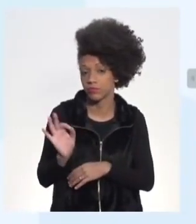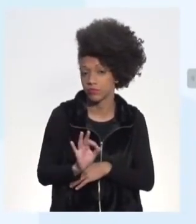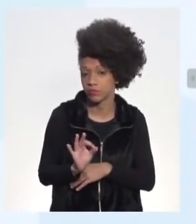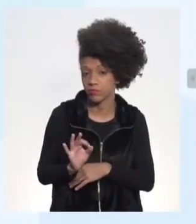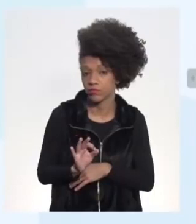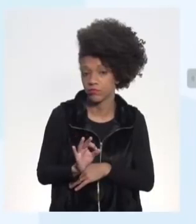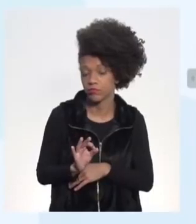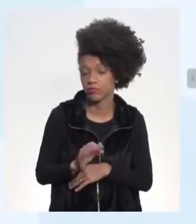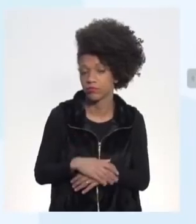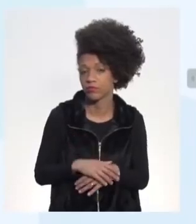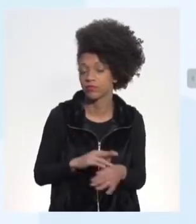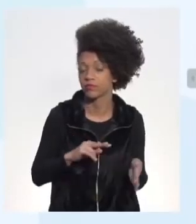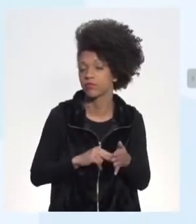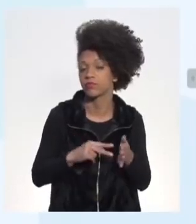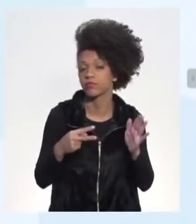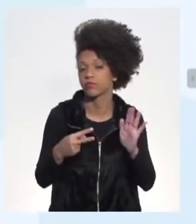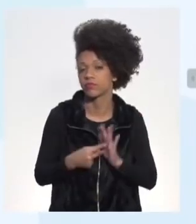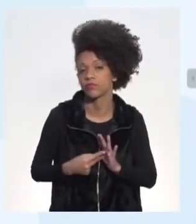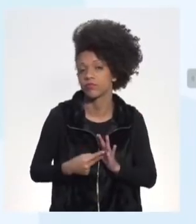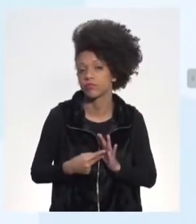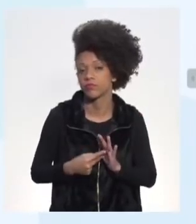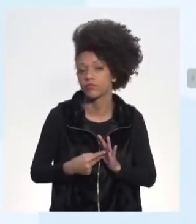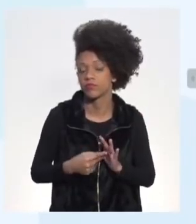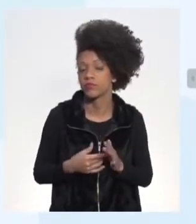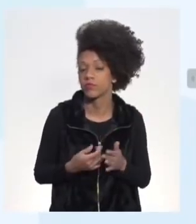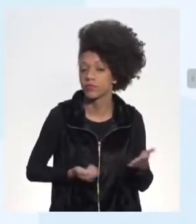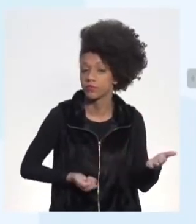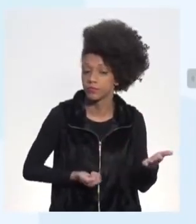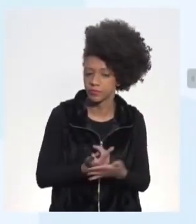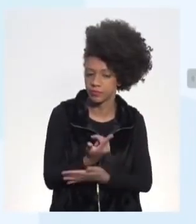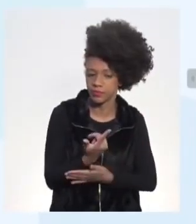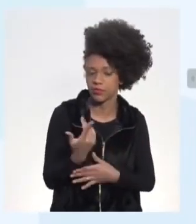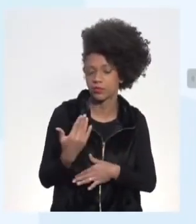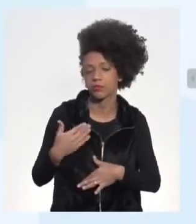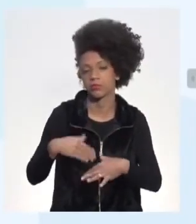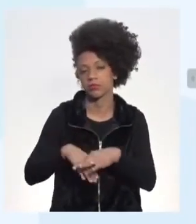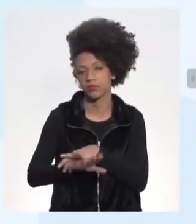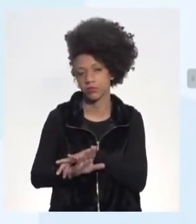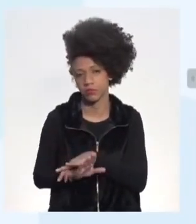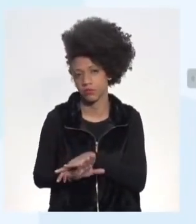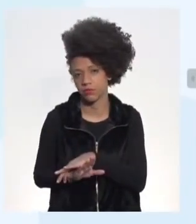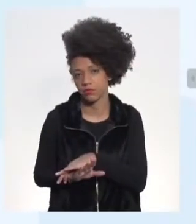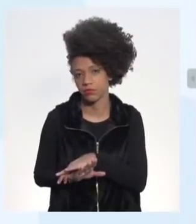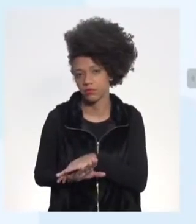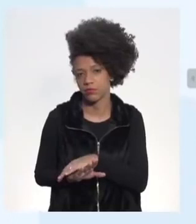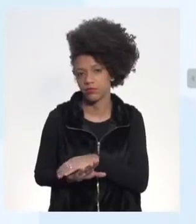6%, significa que eu vou pagar pelo tênis